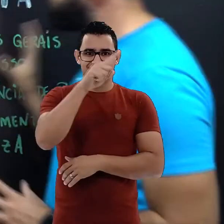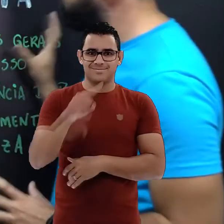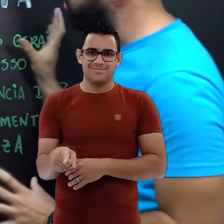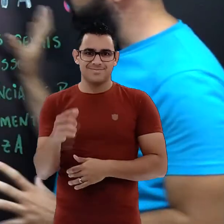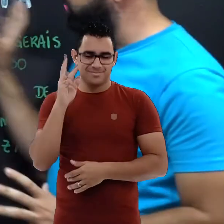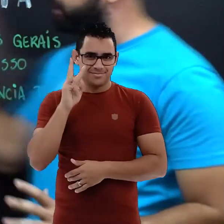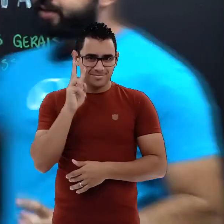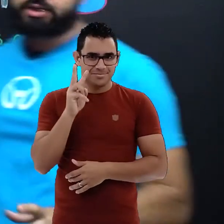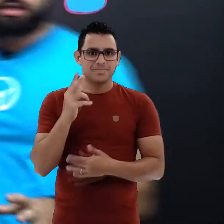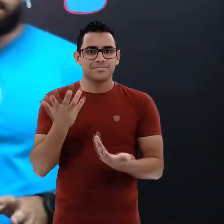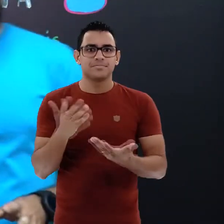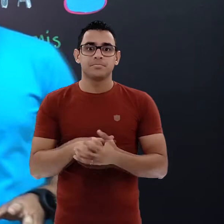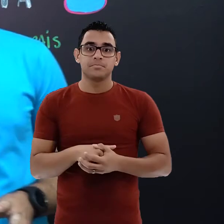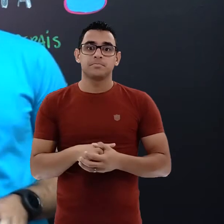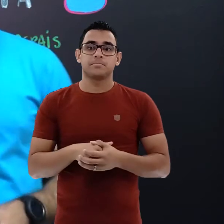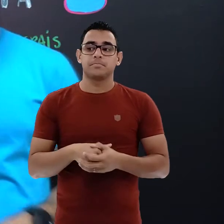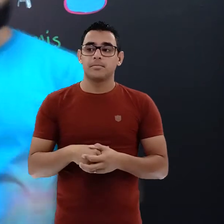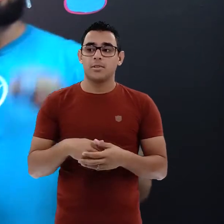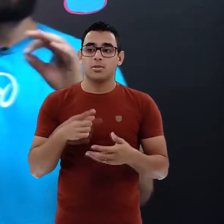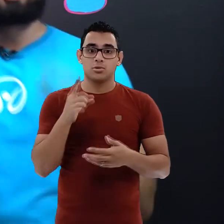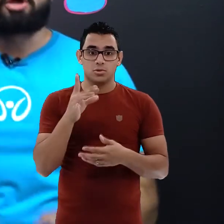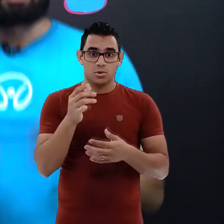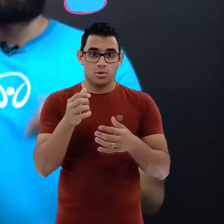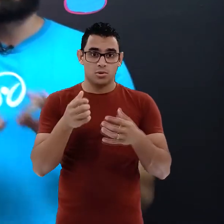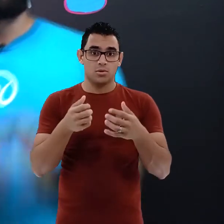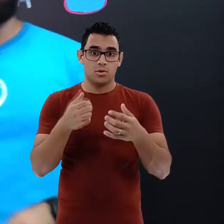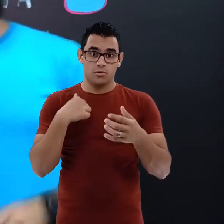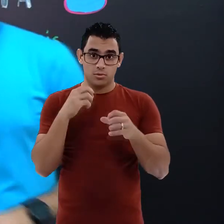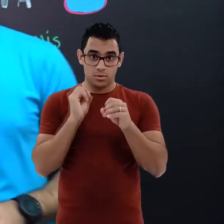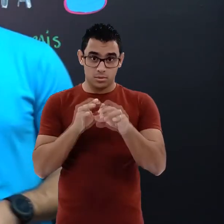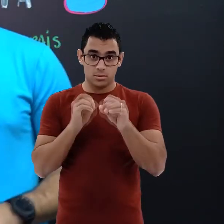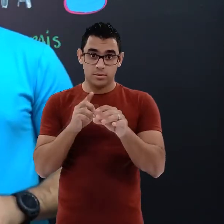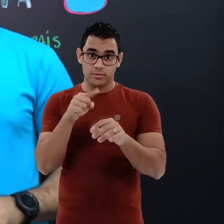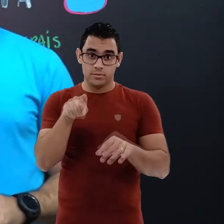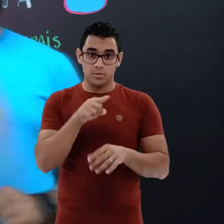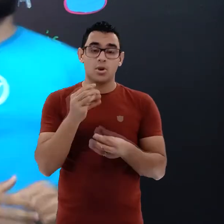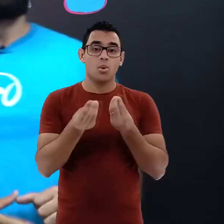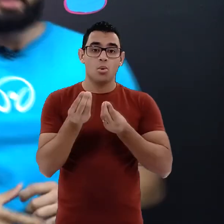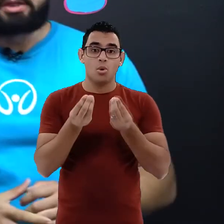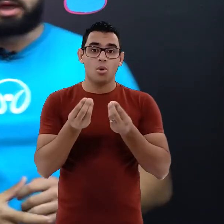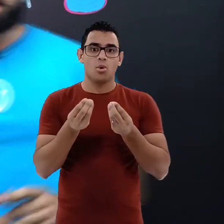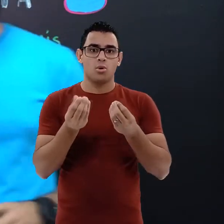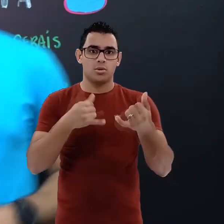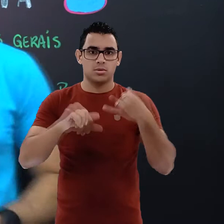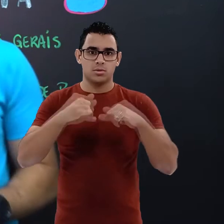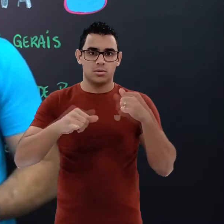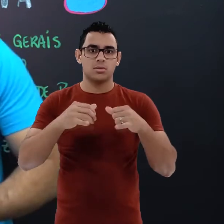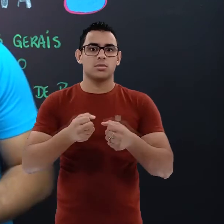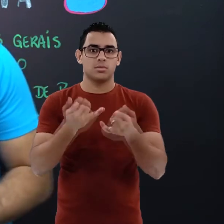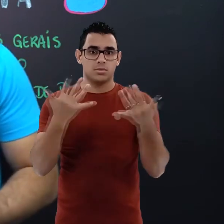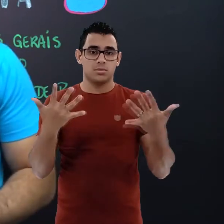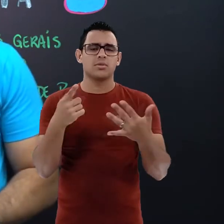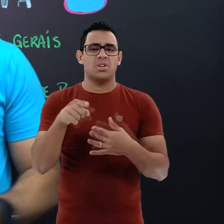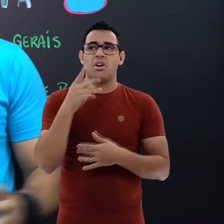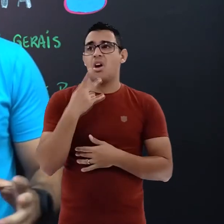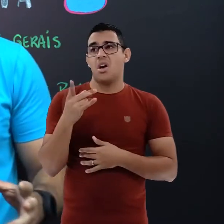tentar fazer toda a parte da estequiometria com vocês só com regra de 3. Professores de física e sempre fica zoando a